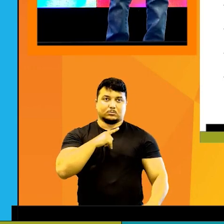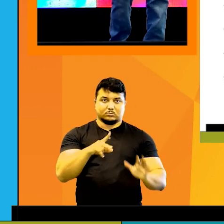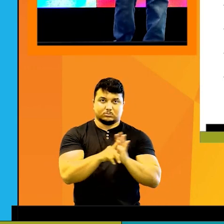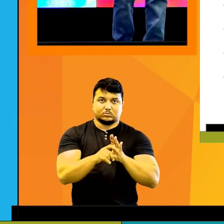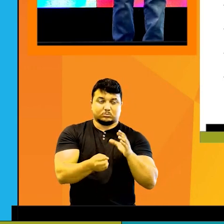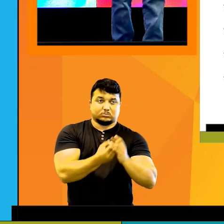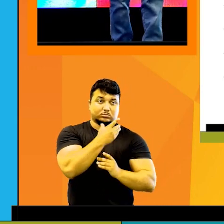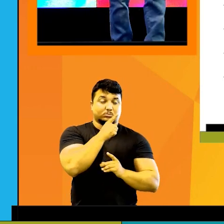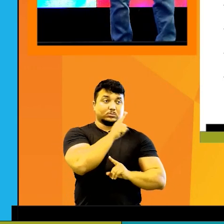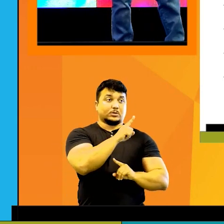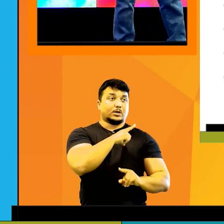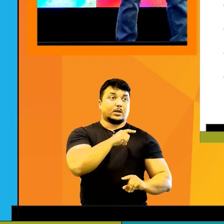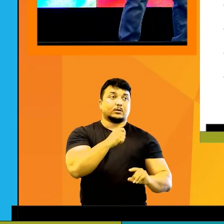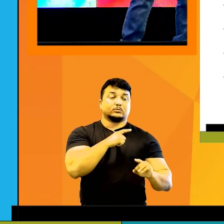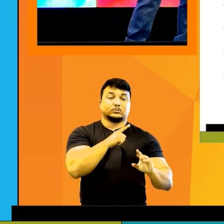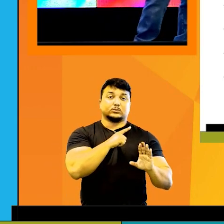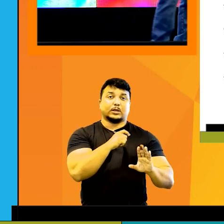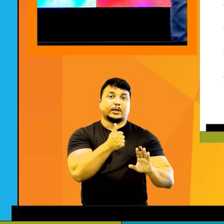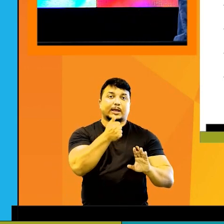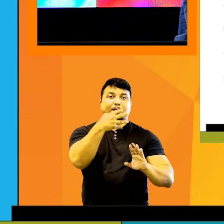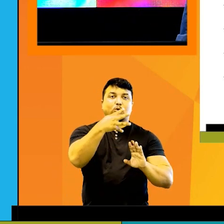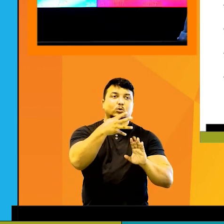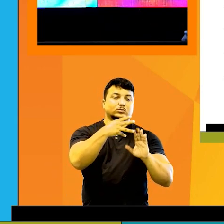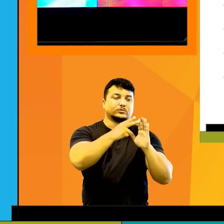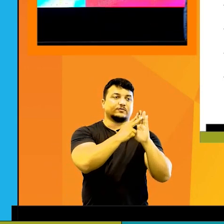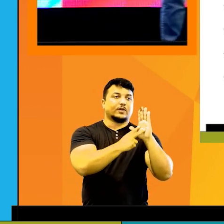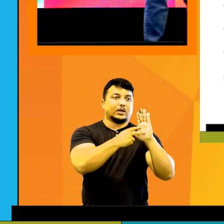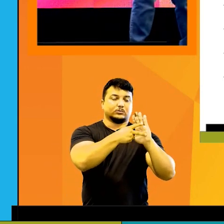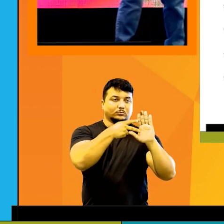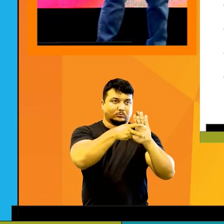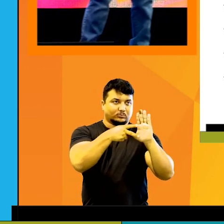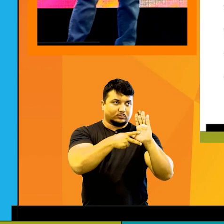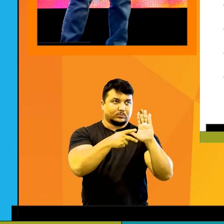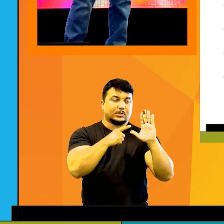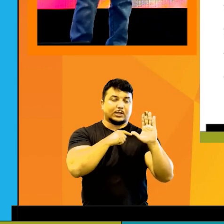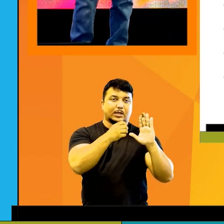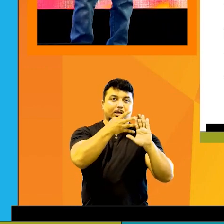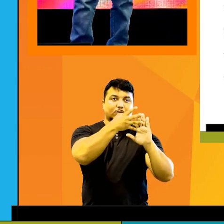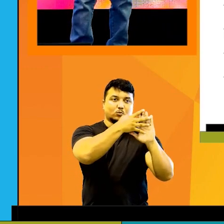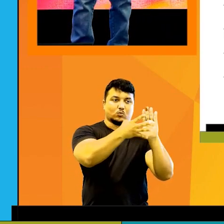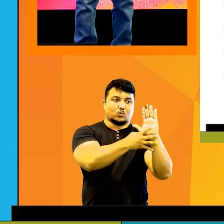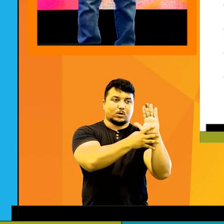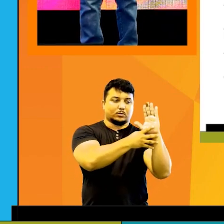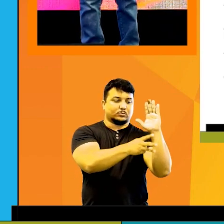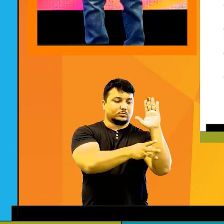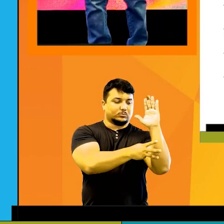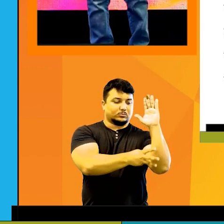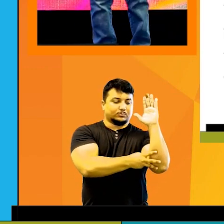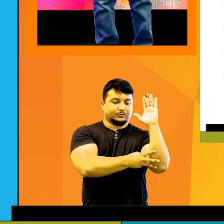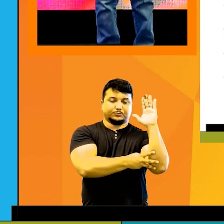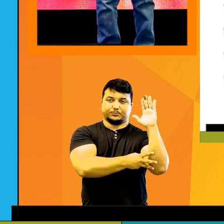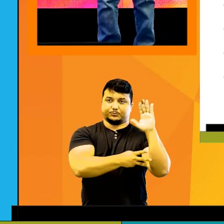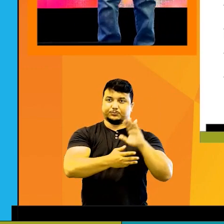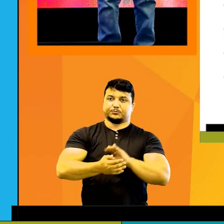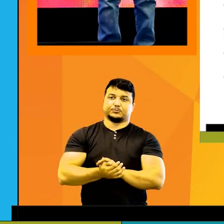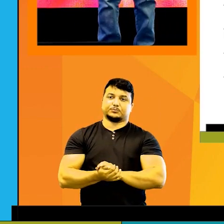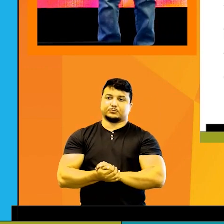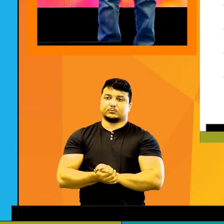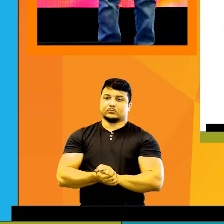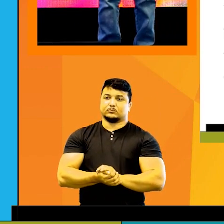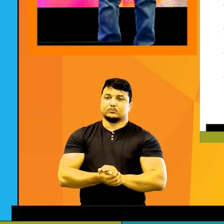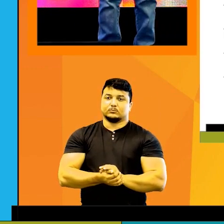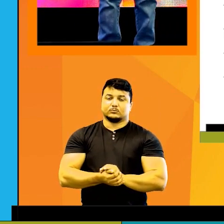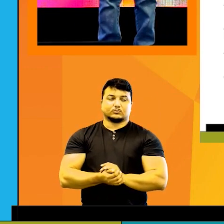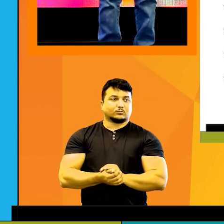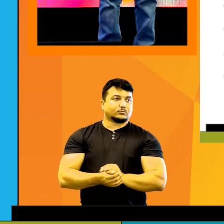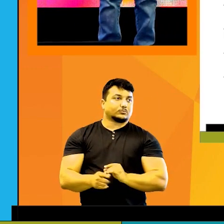constituído de 14 versos, distribuídos em 2 quartetos e 2